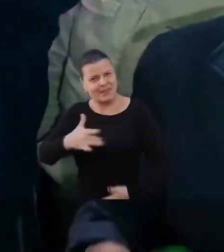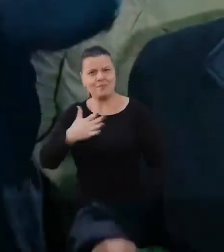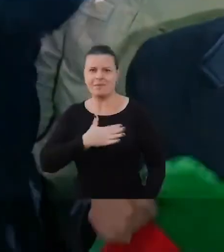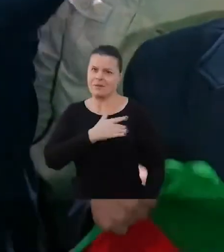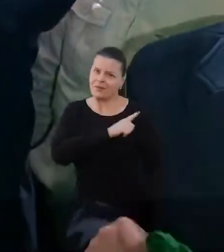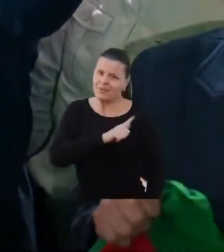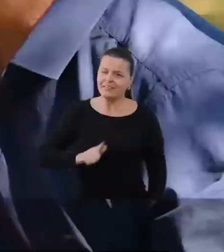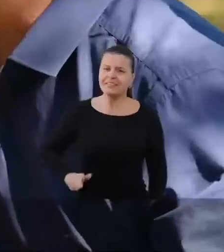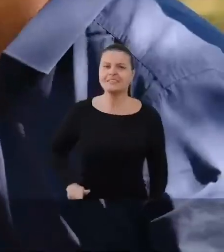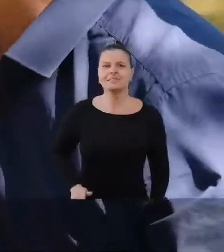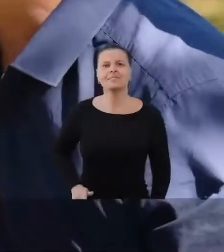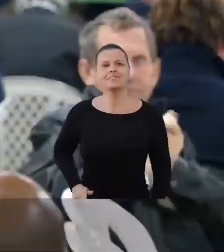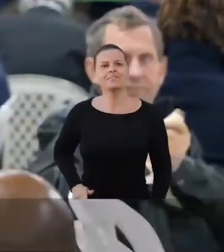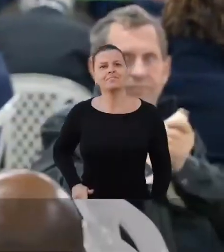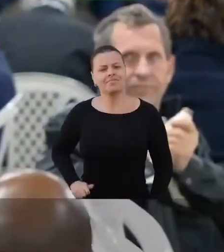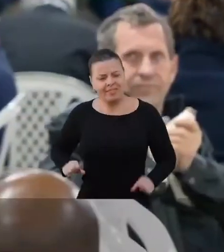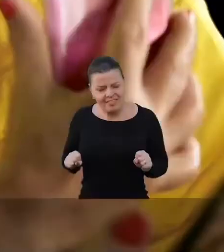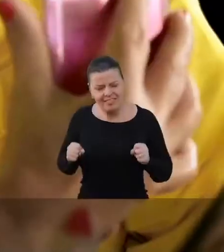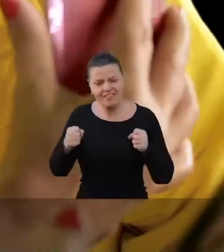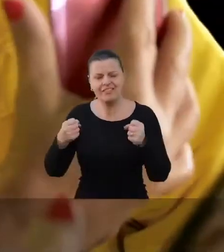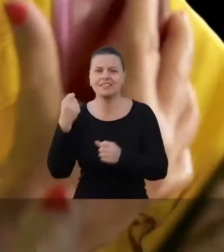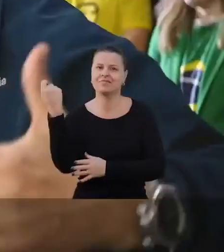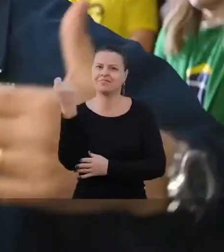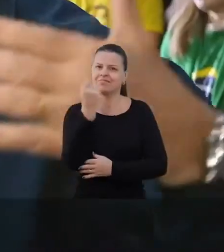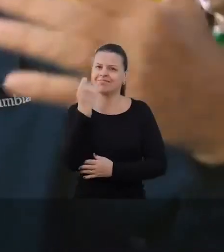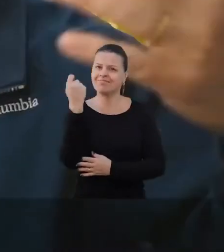meu governador.